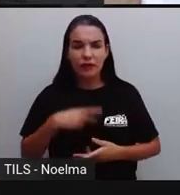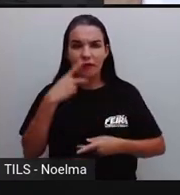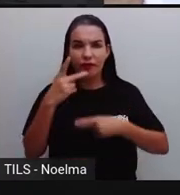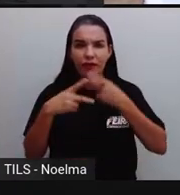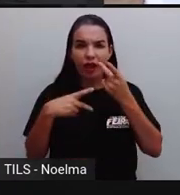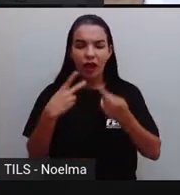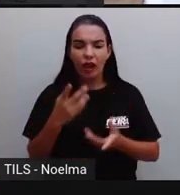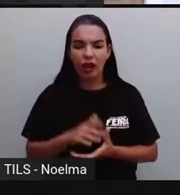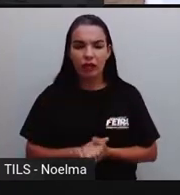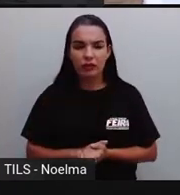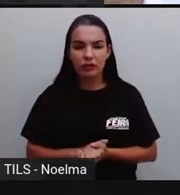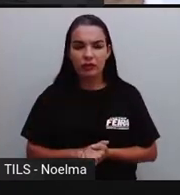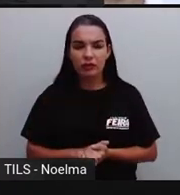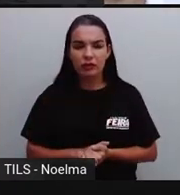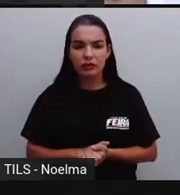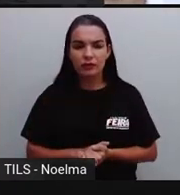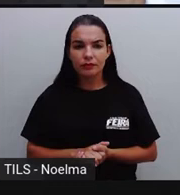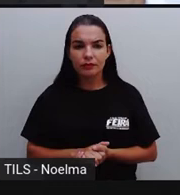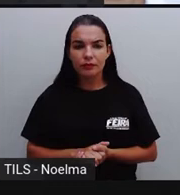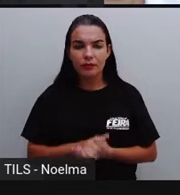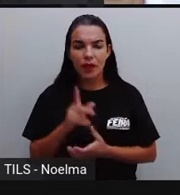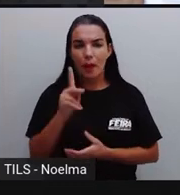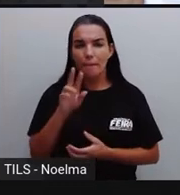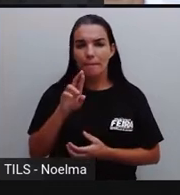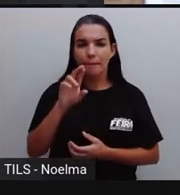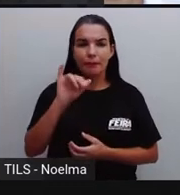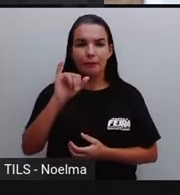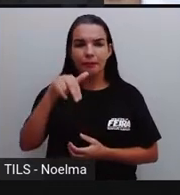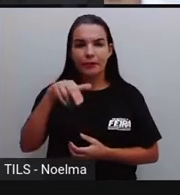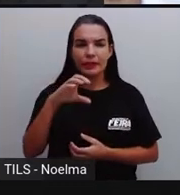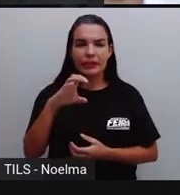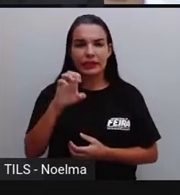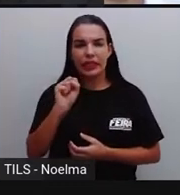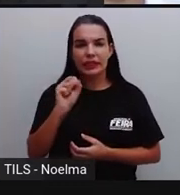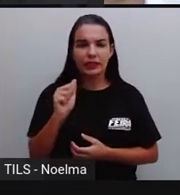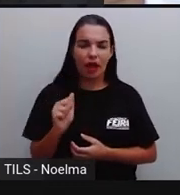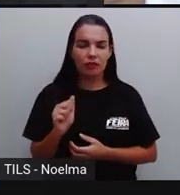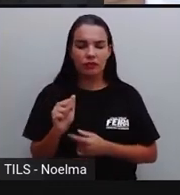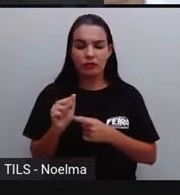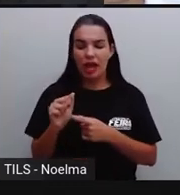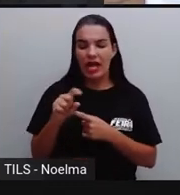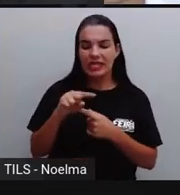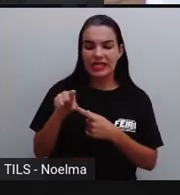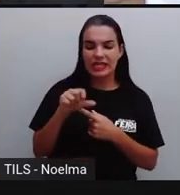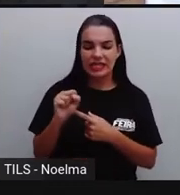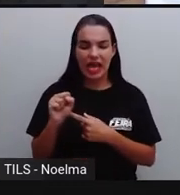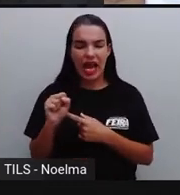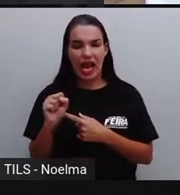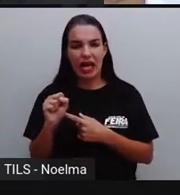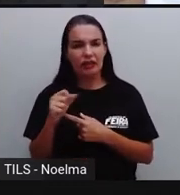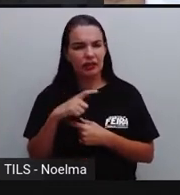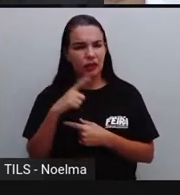palavra princesa. Ó, princesa. Tem um som de si?